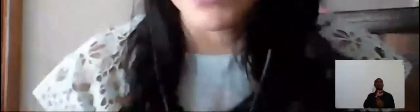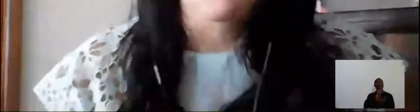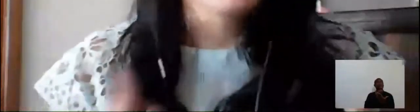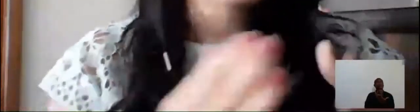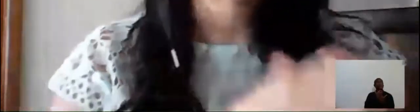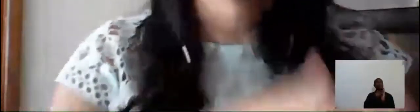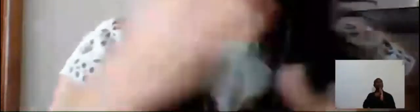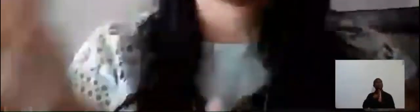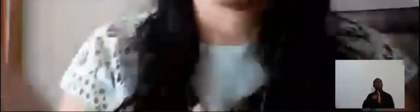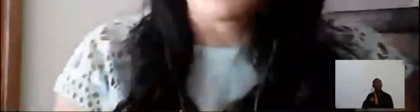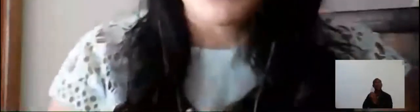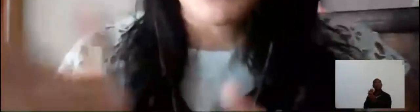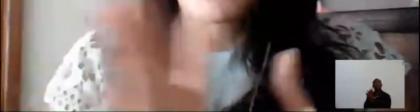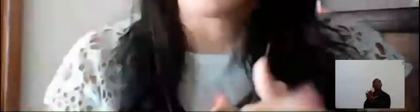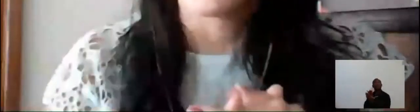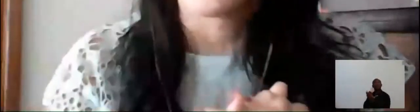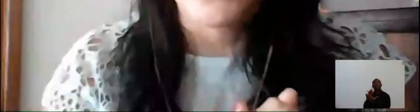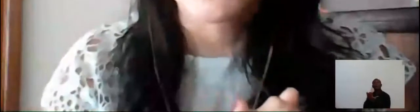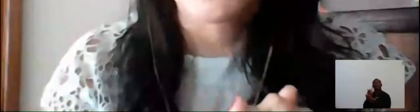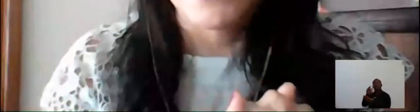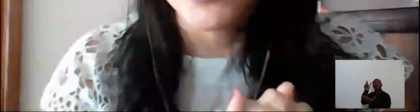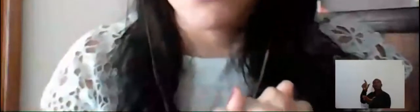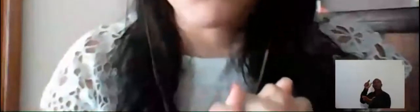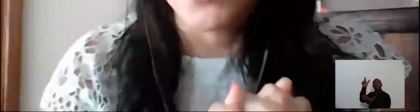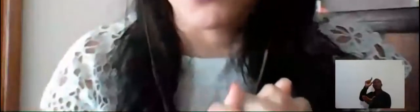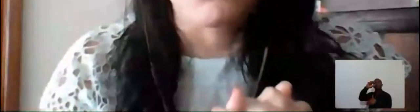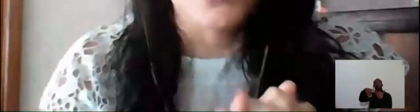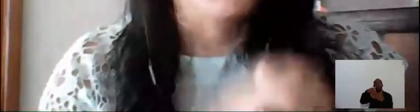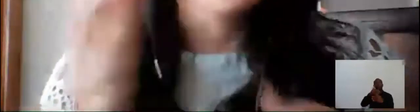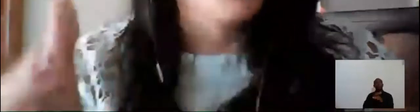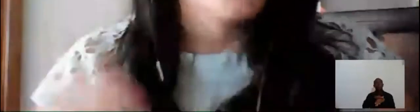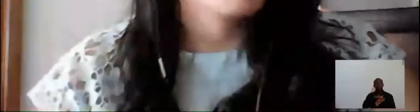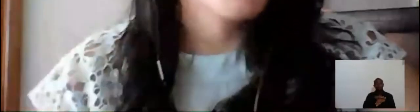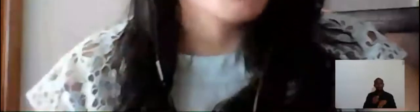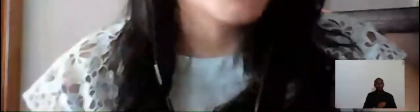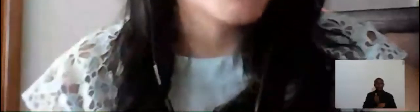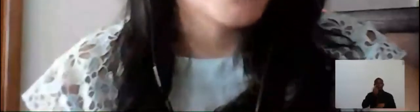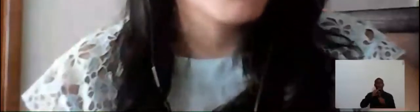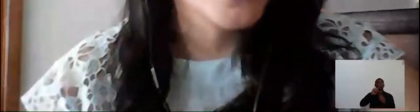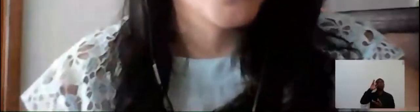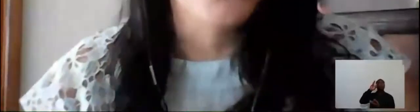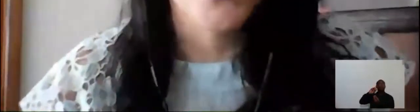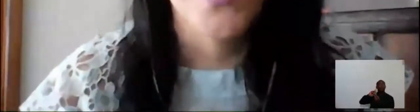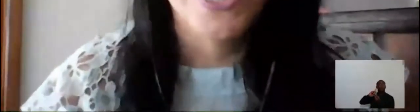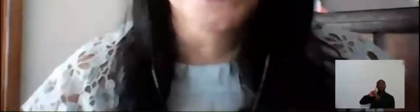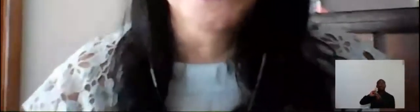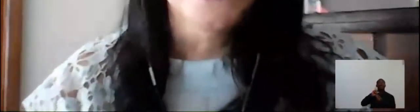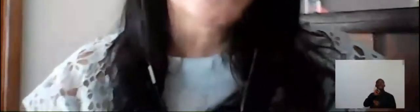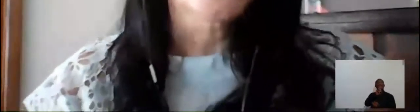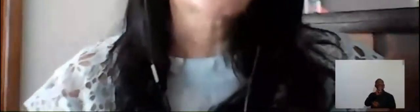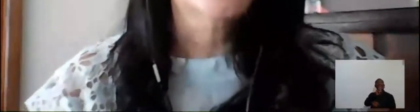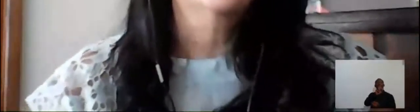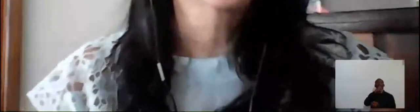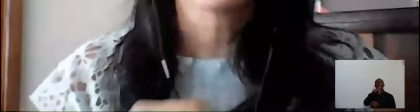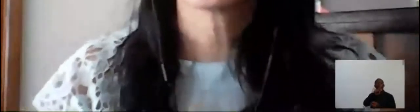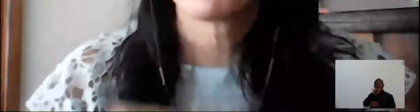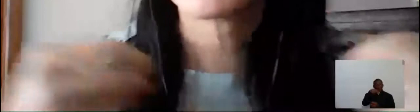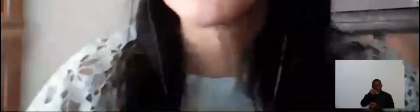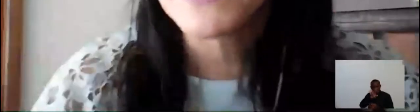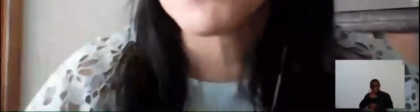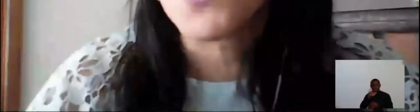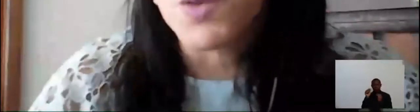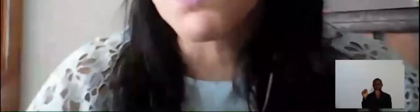teórico, enfim. Então, Wagner, acho que é Vitor, pode passar aquele slide que você colocou agora. que são os